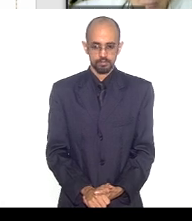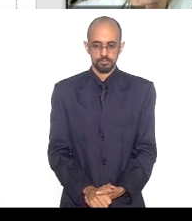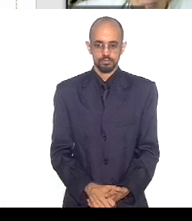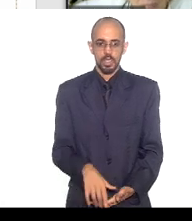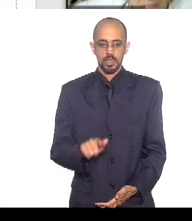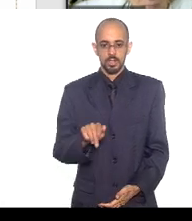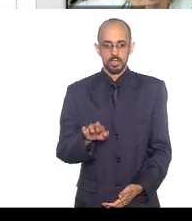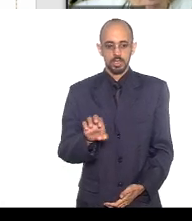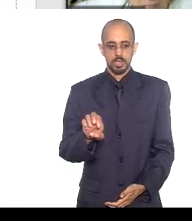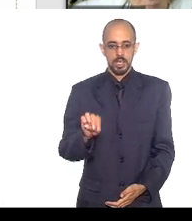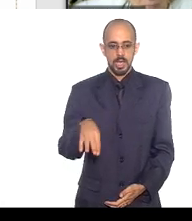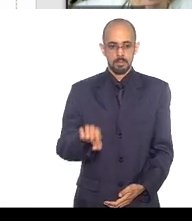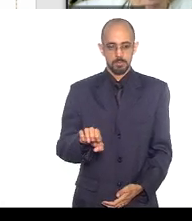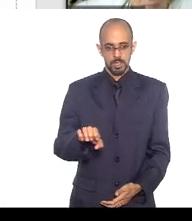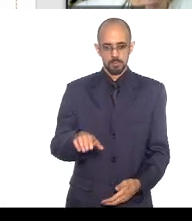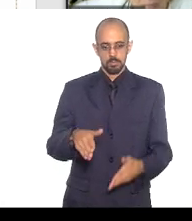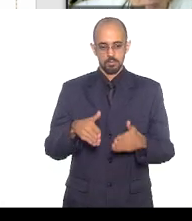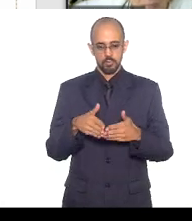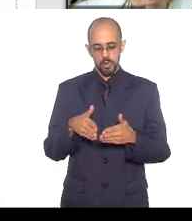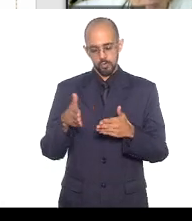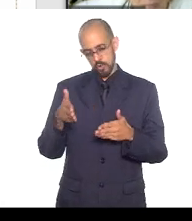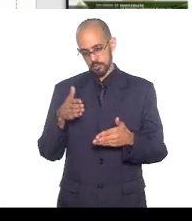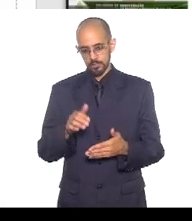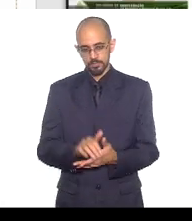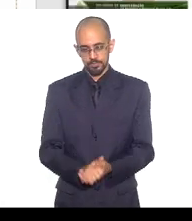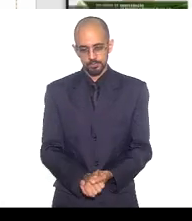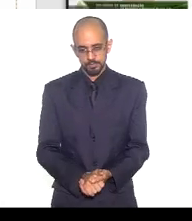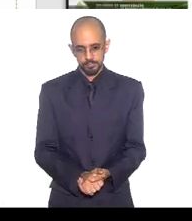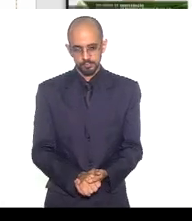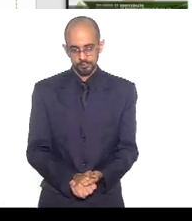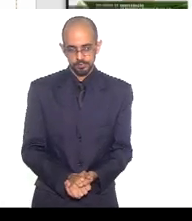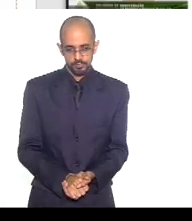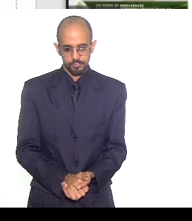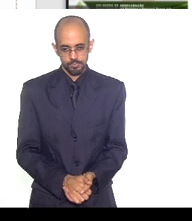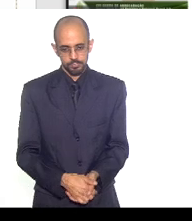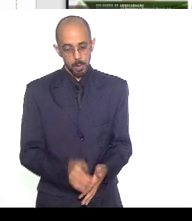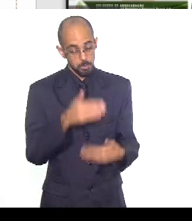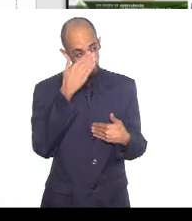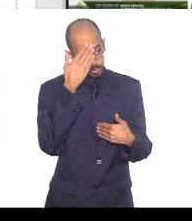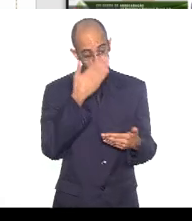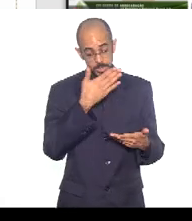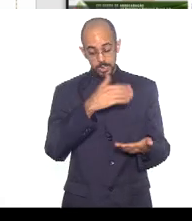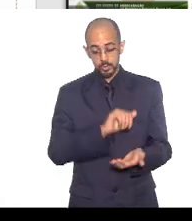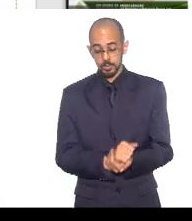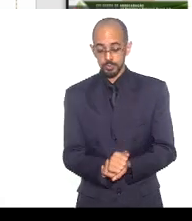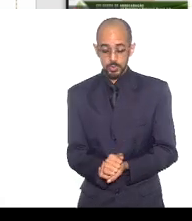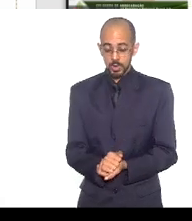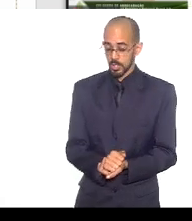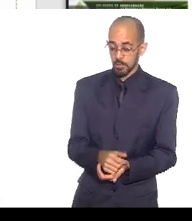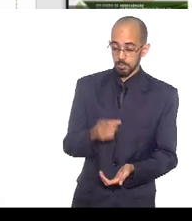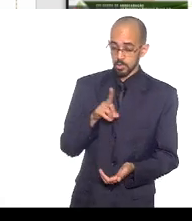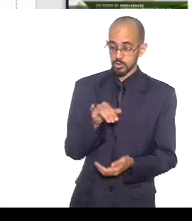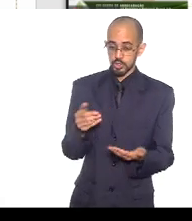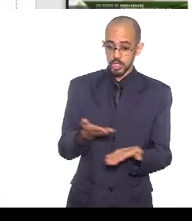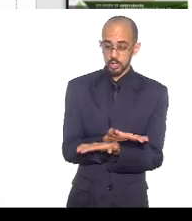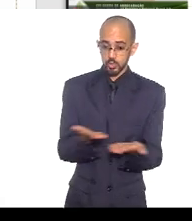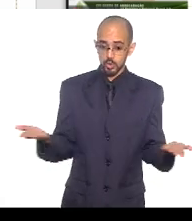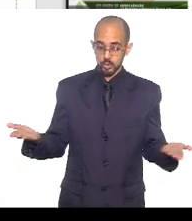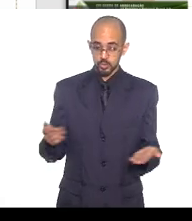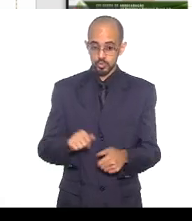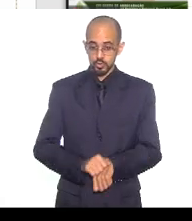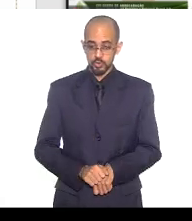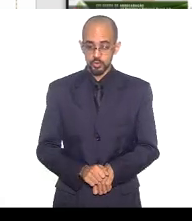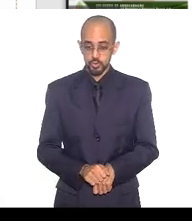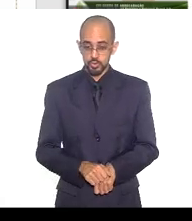Guilherme, por favor. Obrigado, Mauro. Bom dia a todos. Acho que inicialmente gostaria